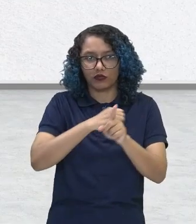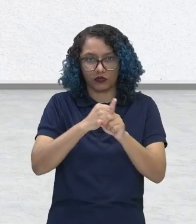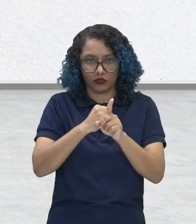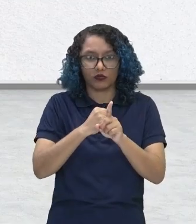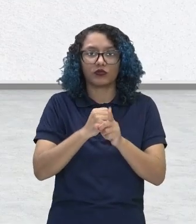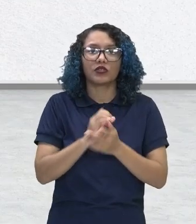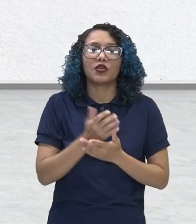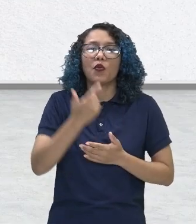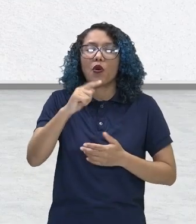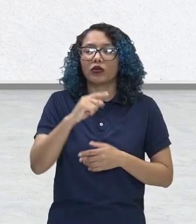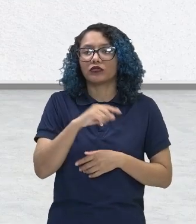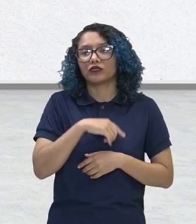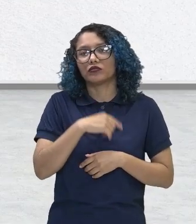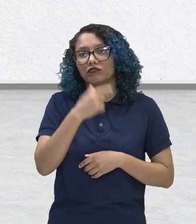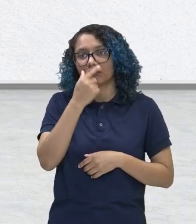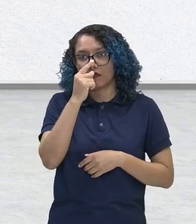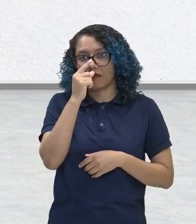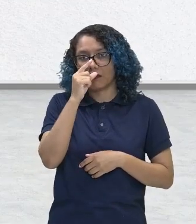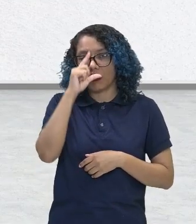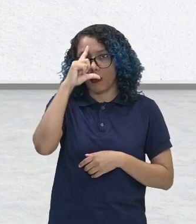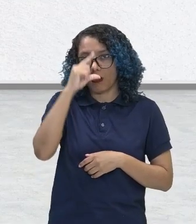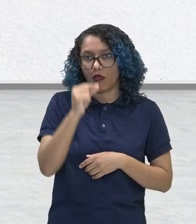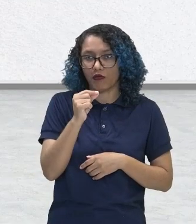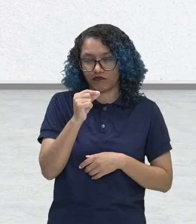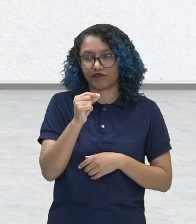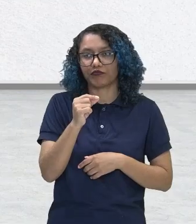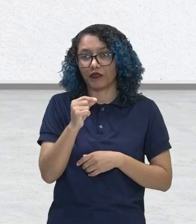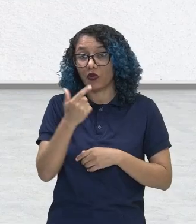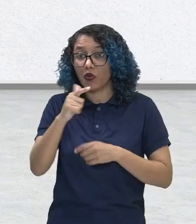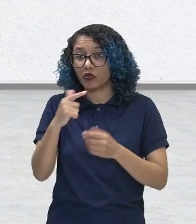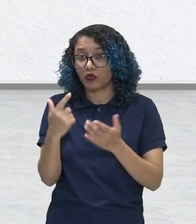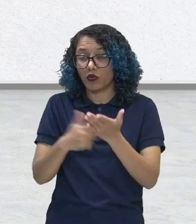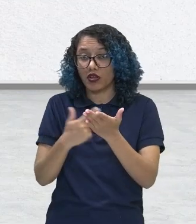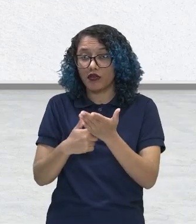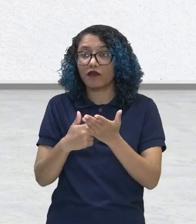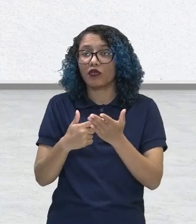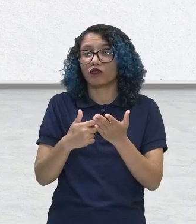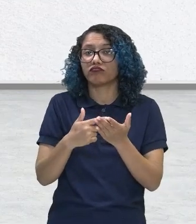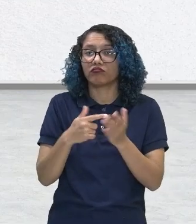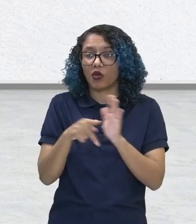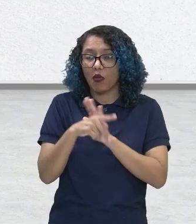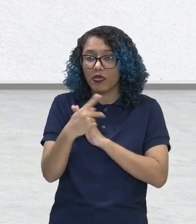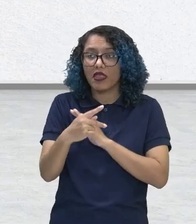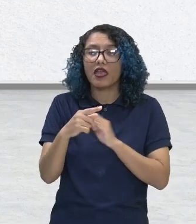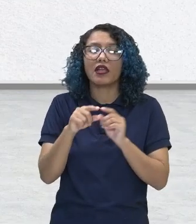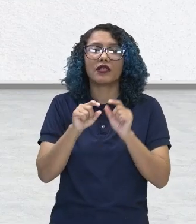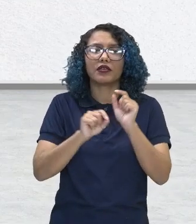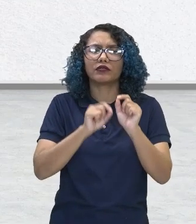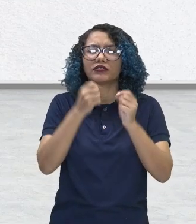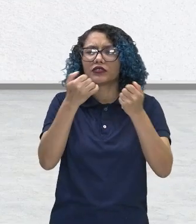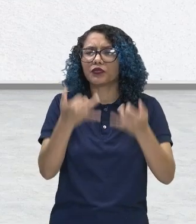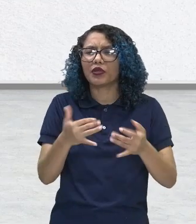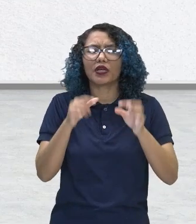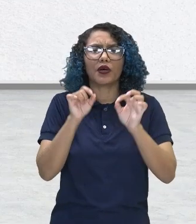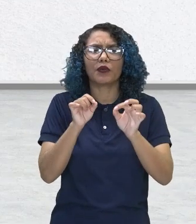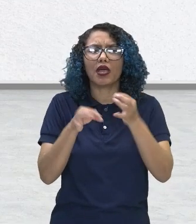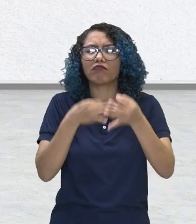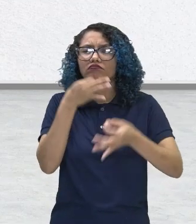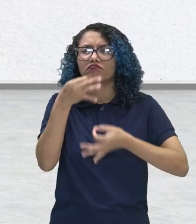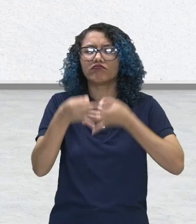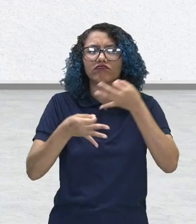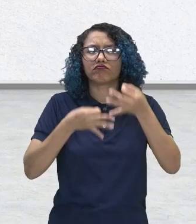Locke, na sua obra Dois Tratados sobre Governo, Locke argumenta que o